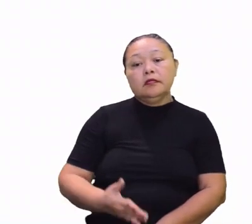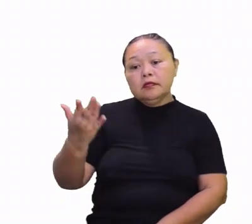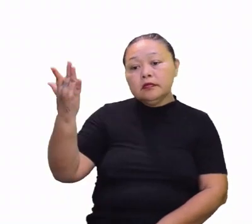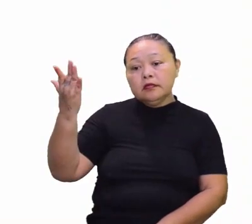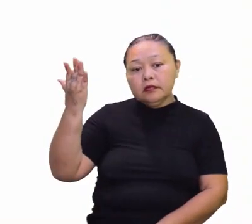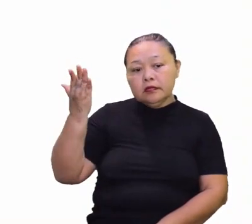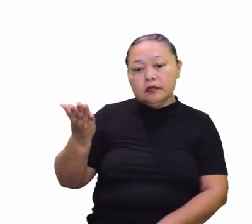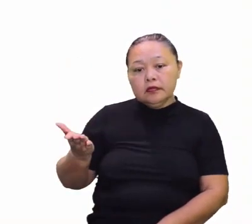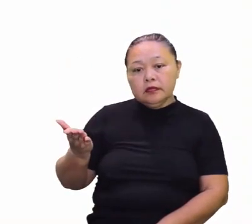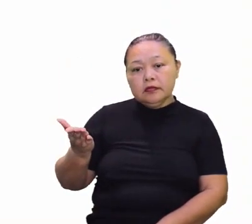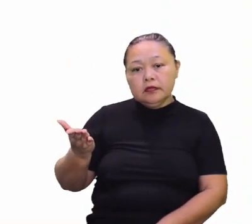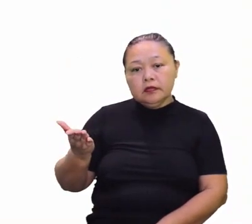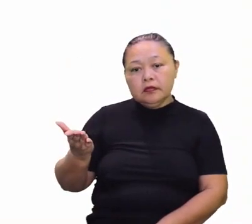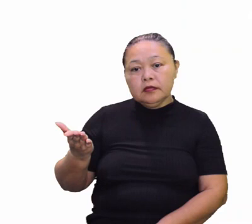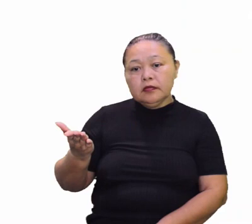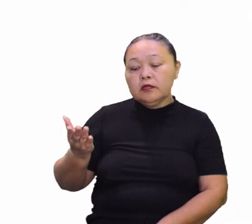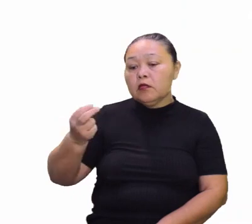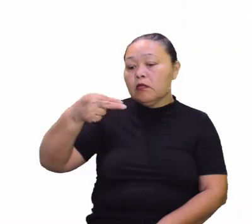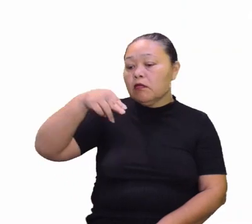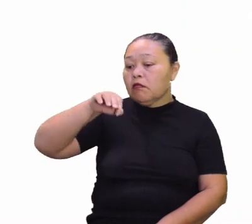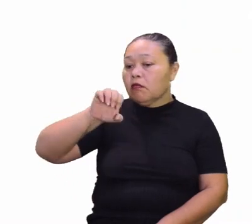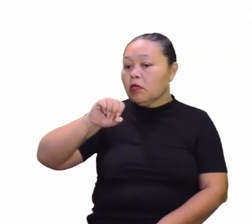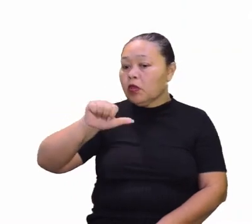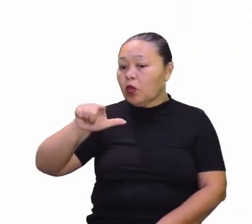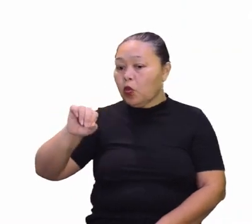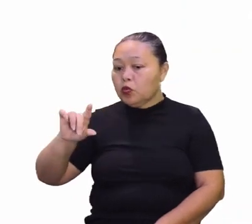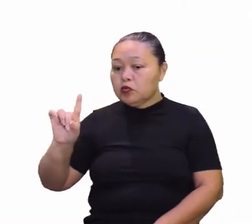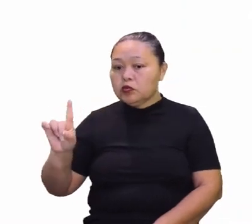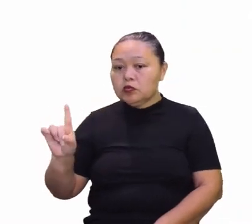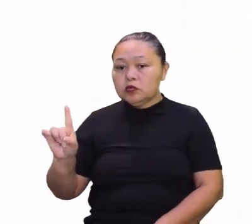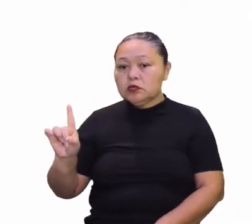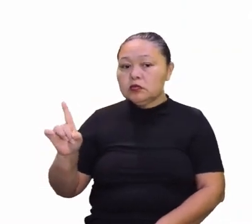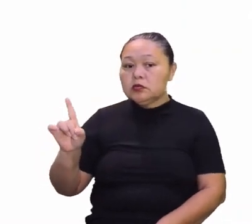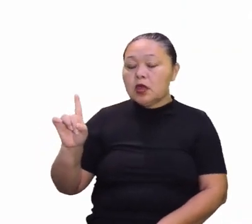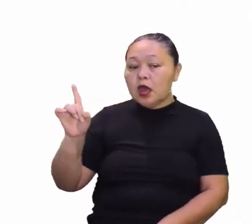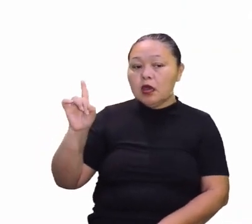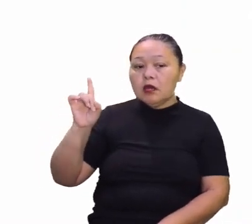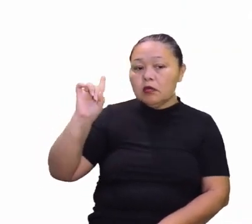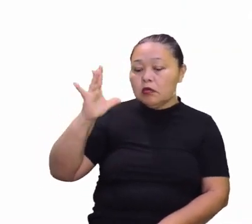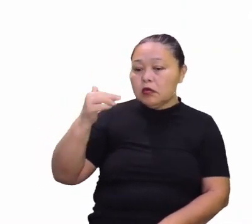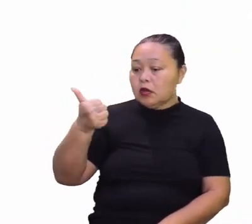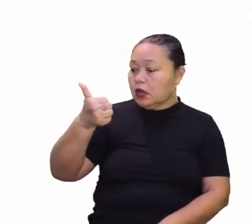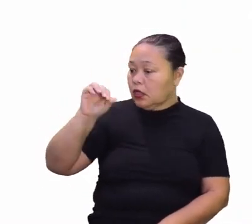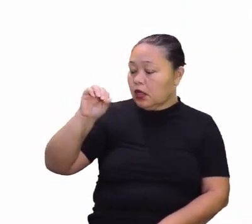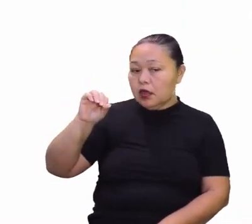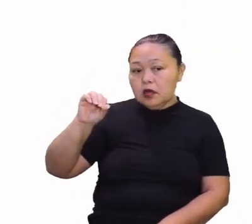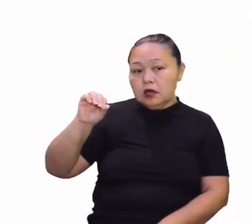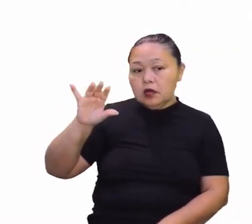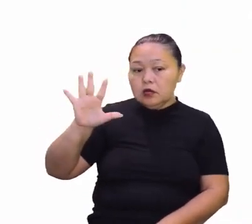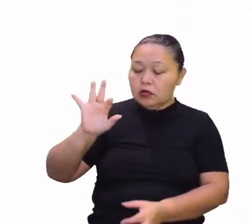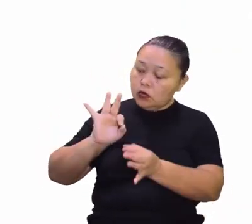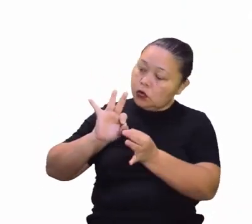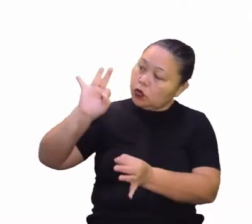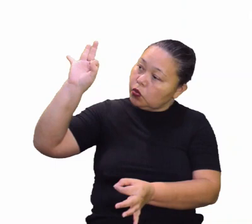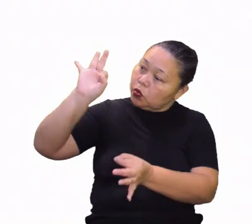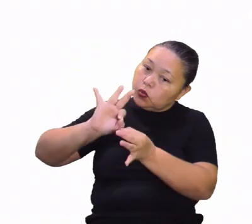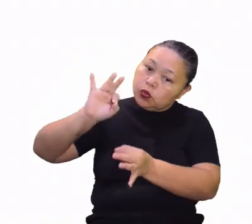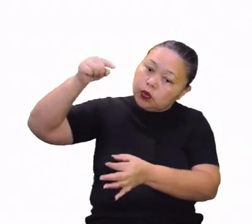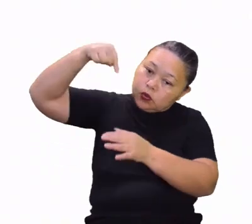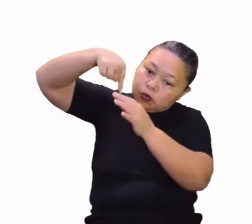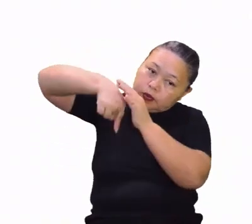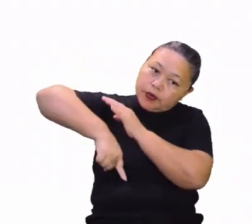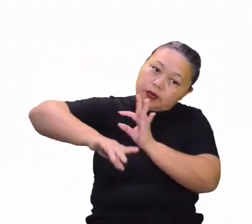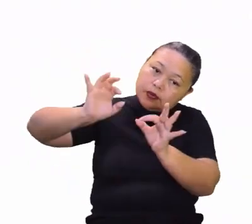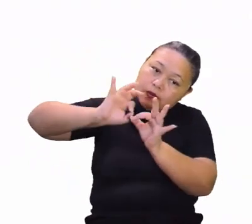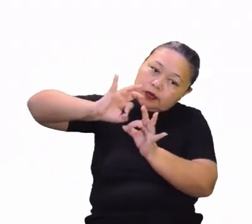Aí o perfil do Neossolo, né? Então a gente vê de 10 a 50, 1 metro da